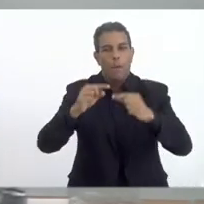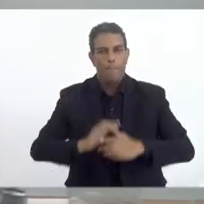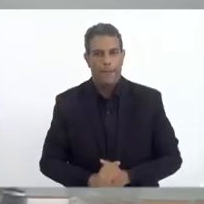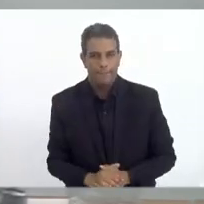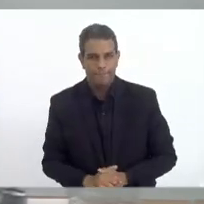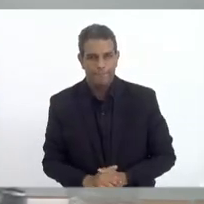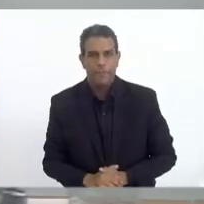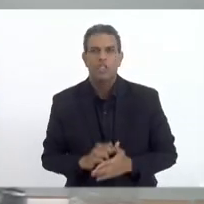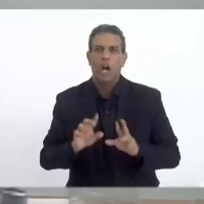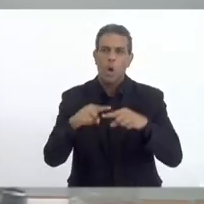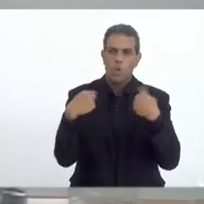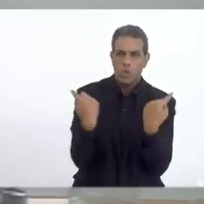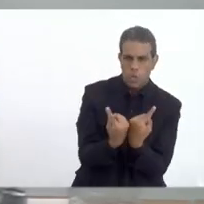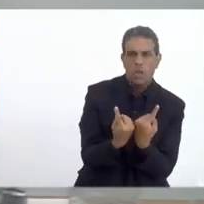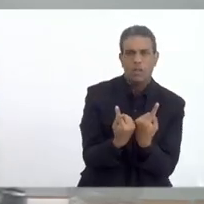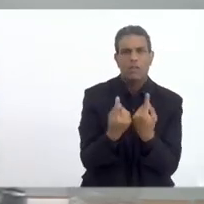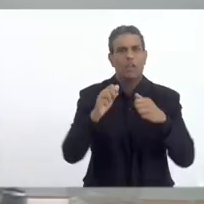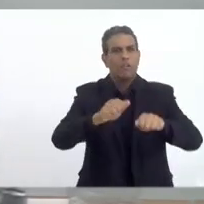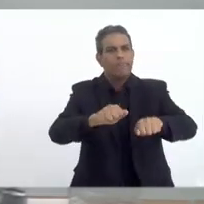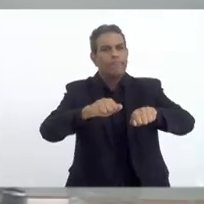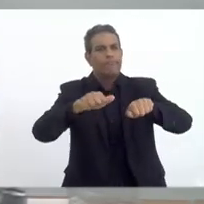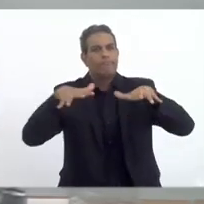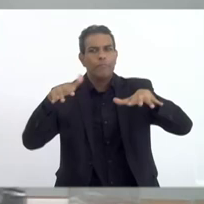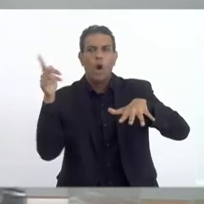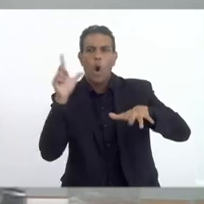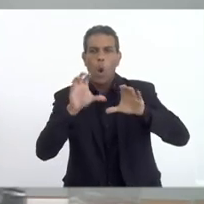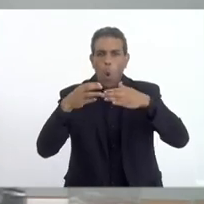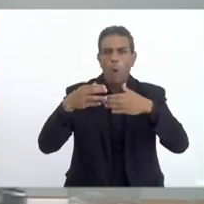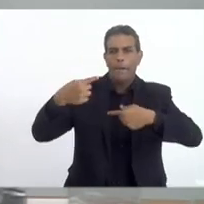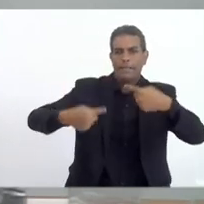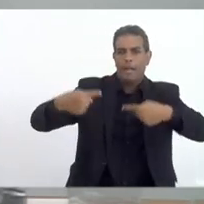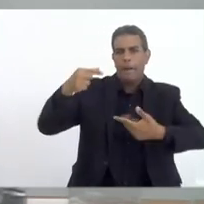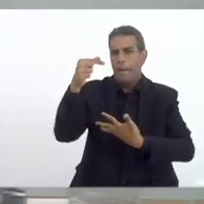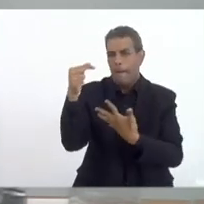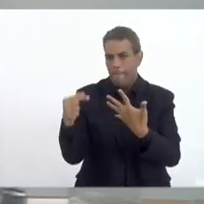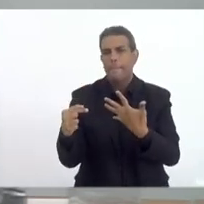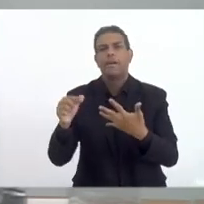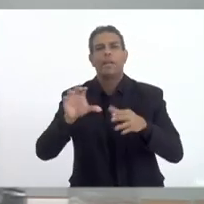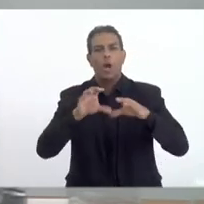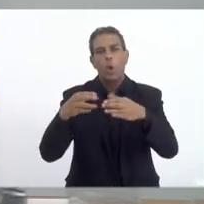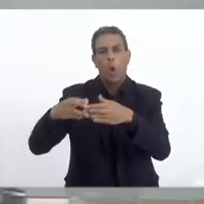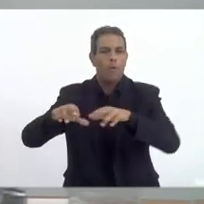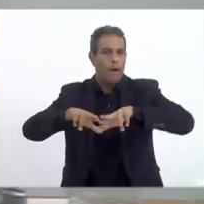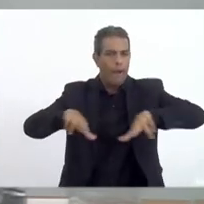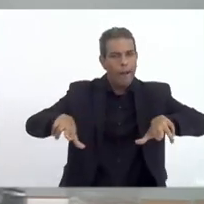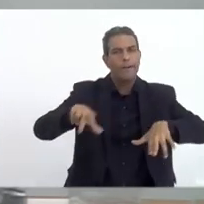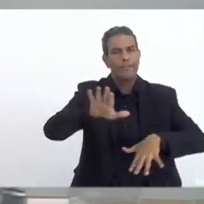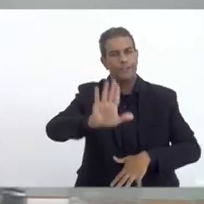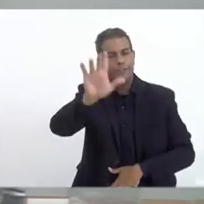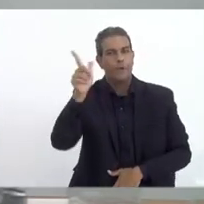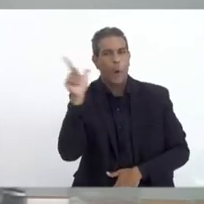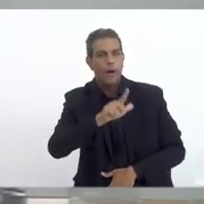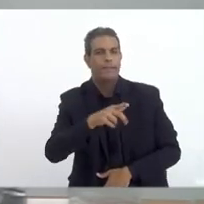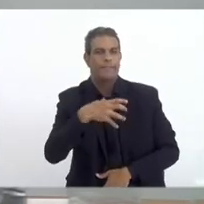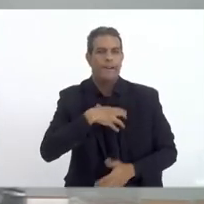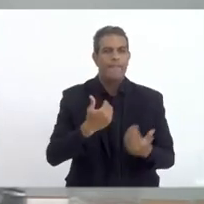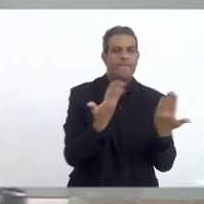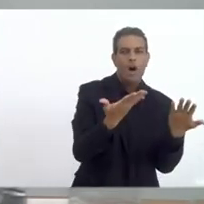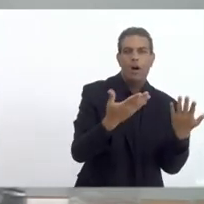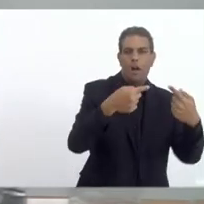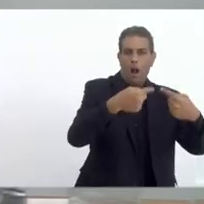gente fez uma reunião, uma audiência pública, criando um novo grupo de trabalho para isso, com algumas carreiras. Aí entra aquela questão daqueles que estavam